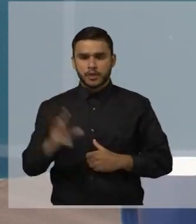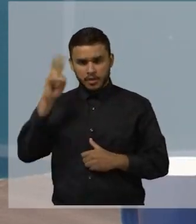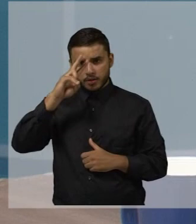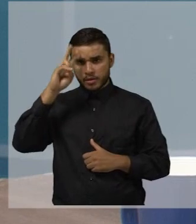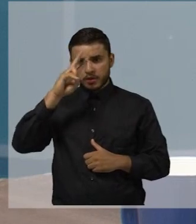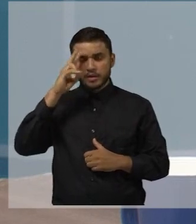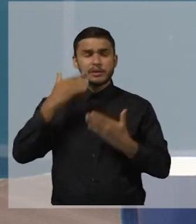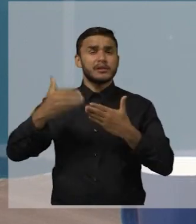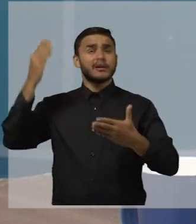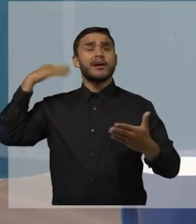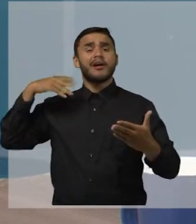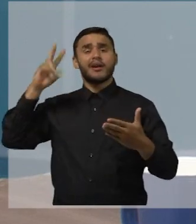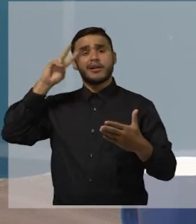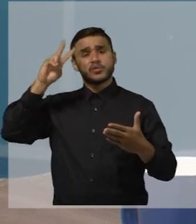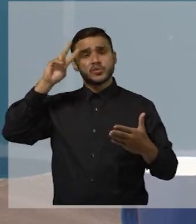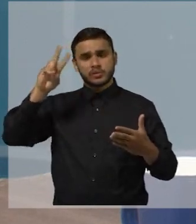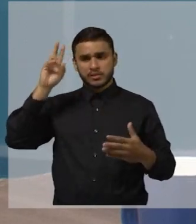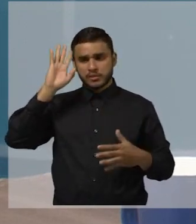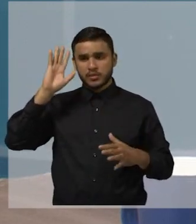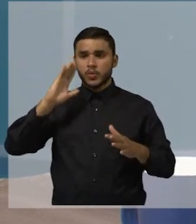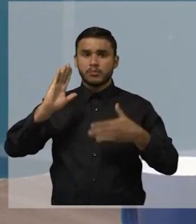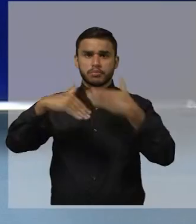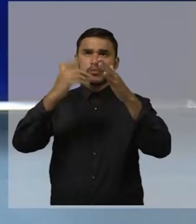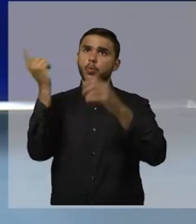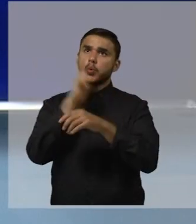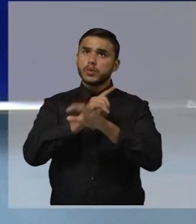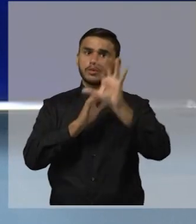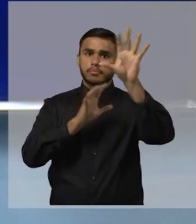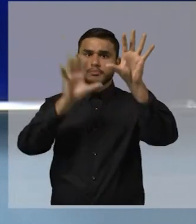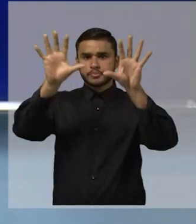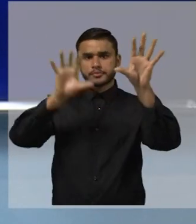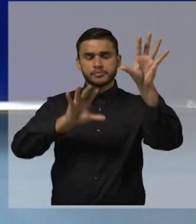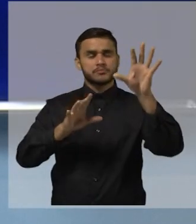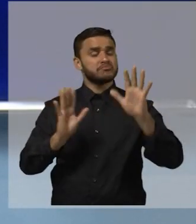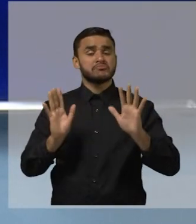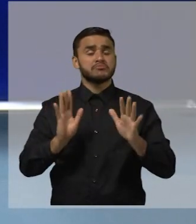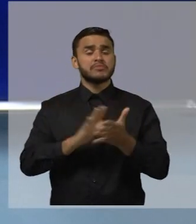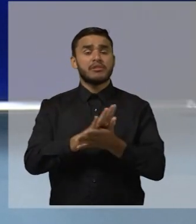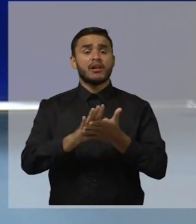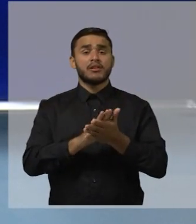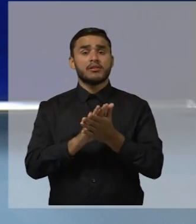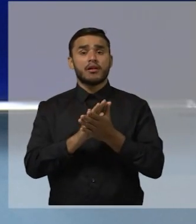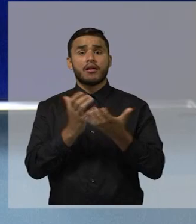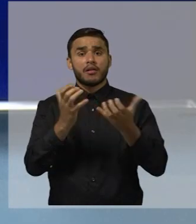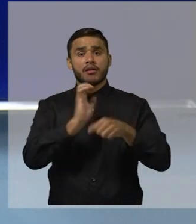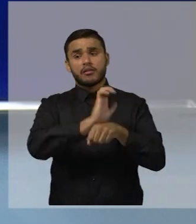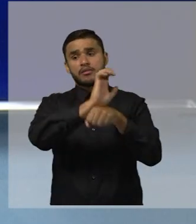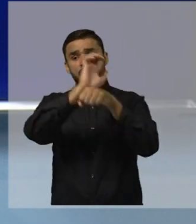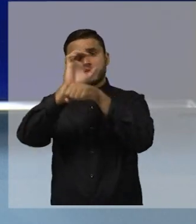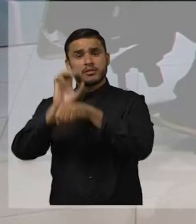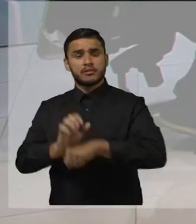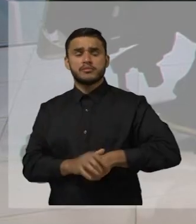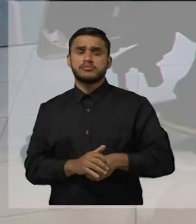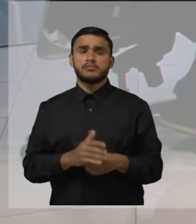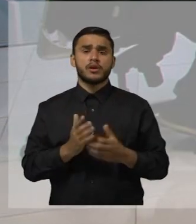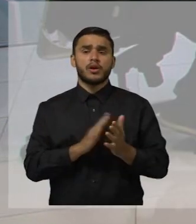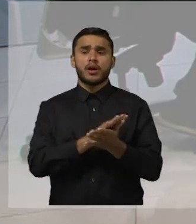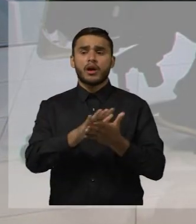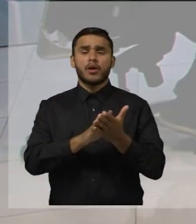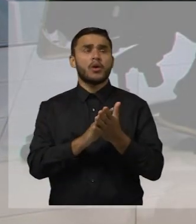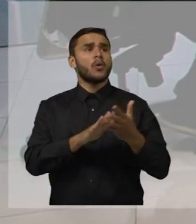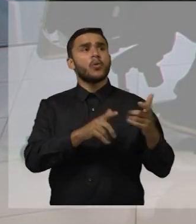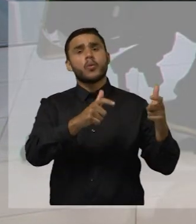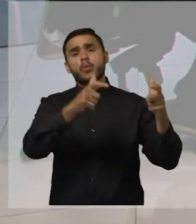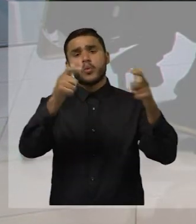teorização não é uma história contada com desenvolvimento regional. Então eles não têm capítulos. Pode estar em Harvard, pode estar em Chicago,